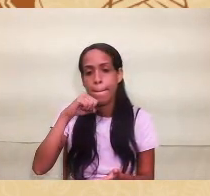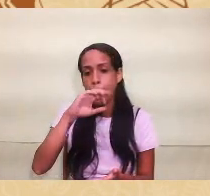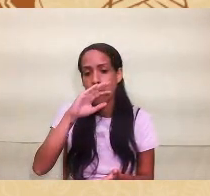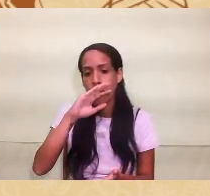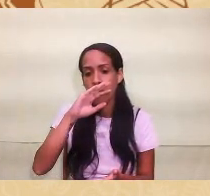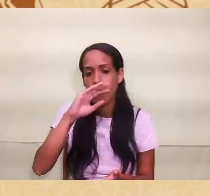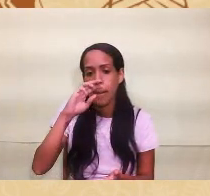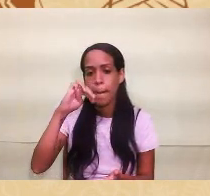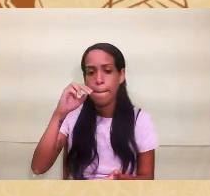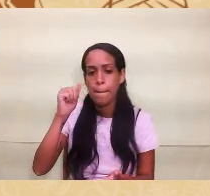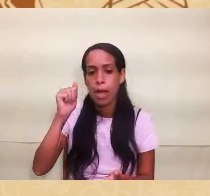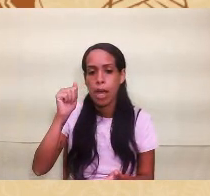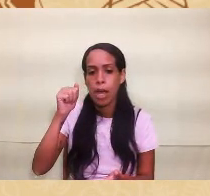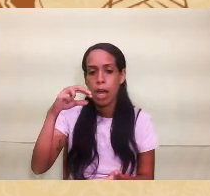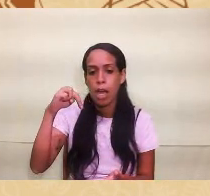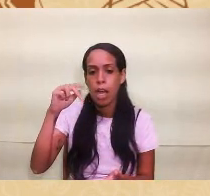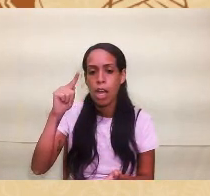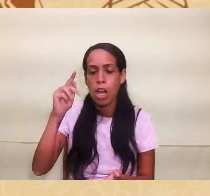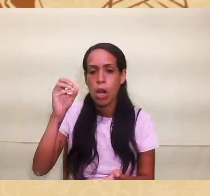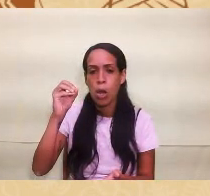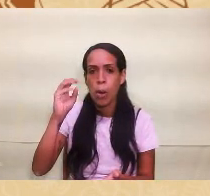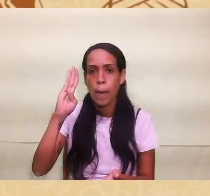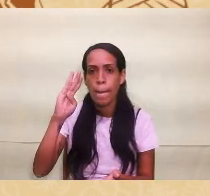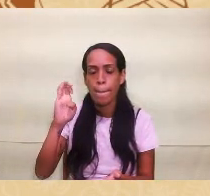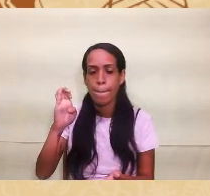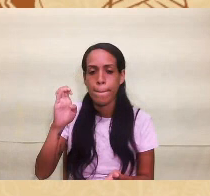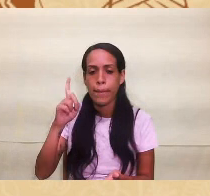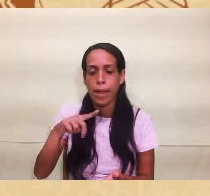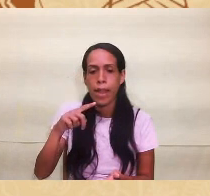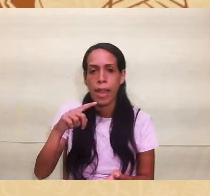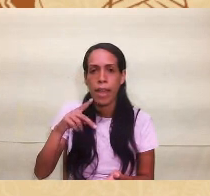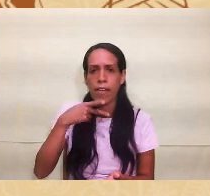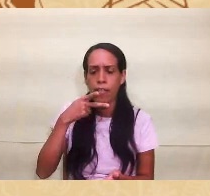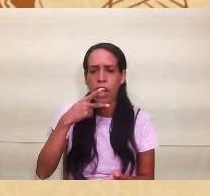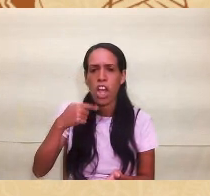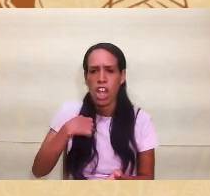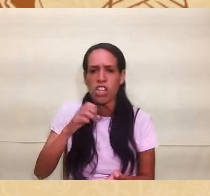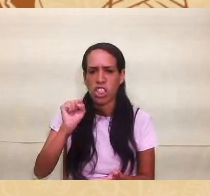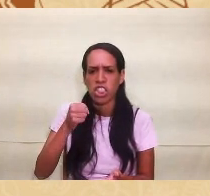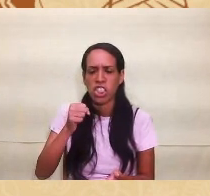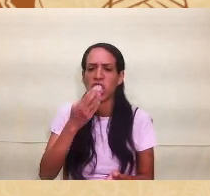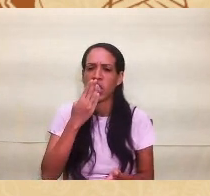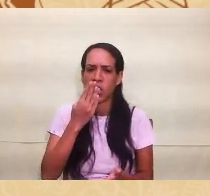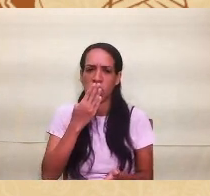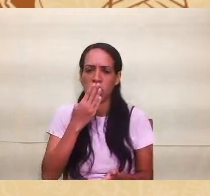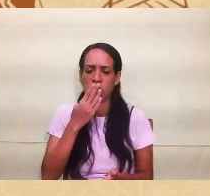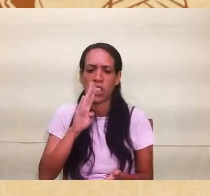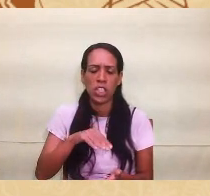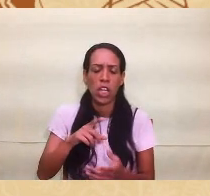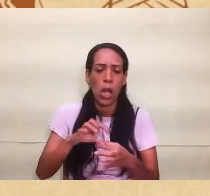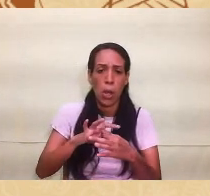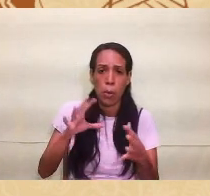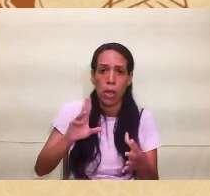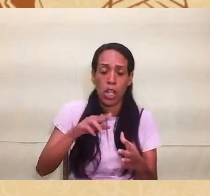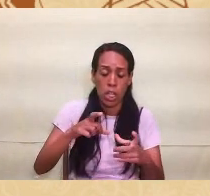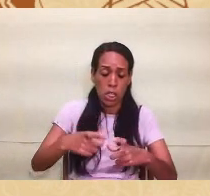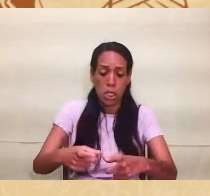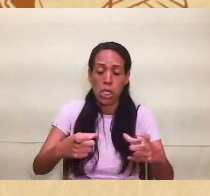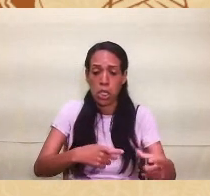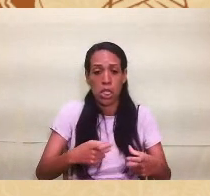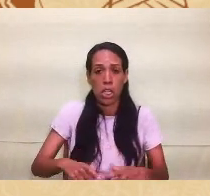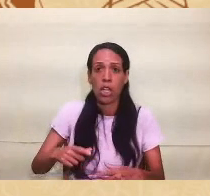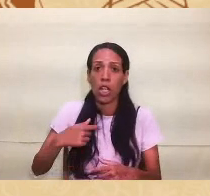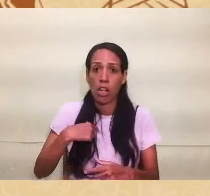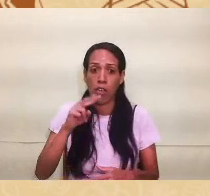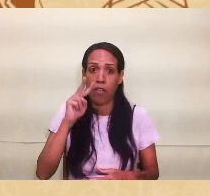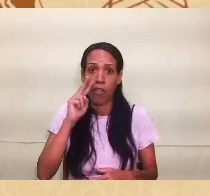Nyerã, que é a base da minha fala de hoje, viu? Autodeclaração indígena como retomada da indianidade e de território, em que